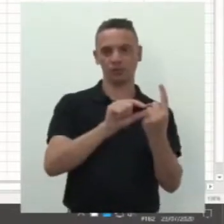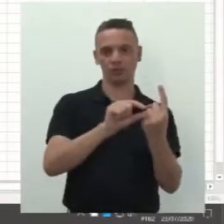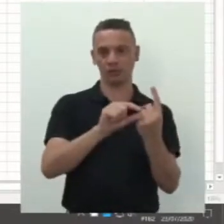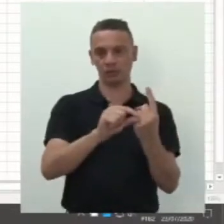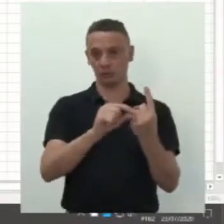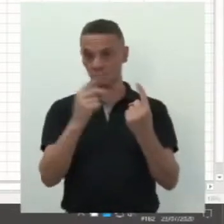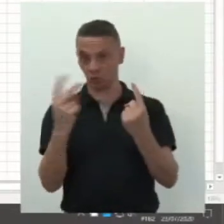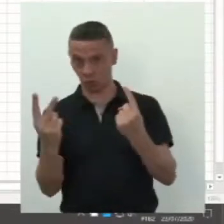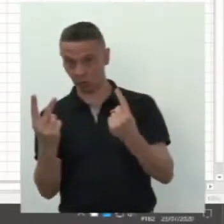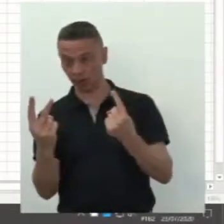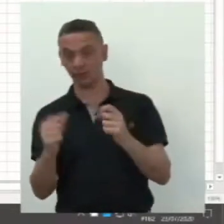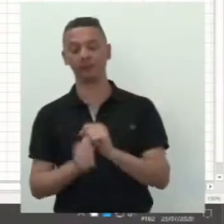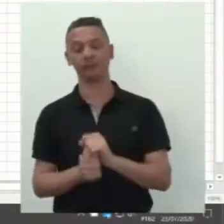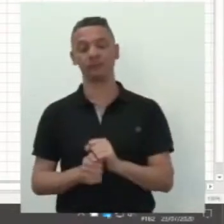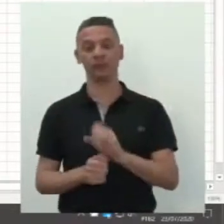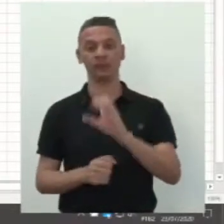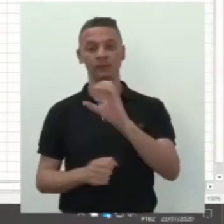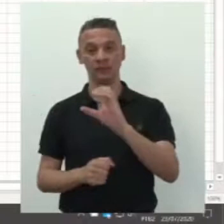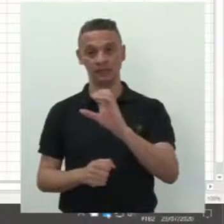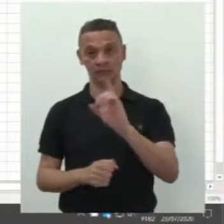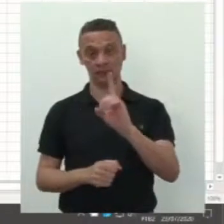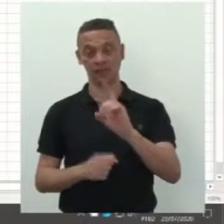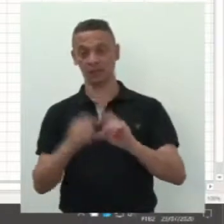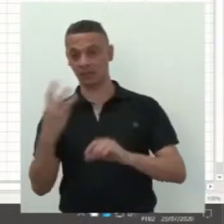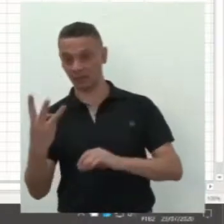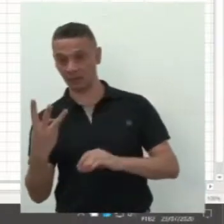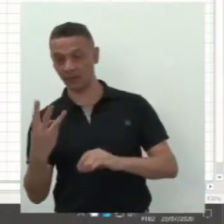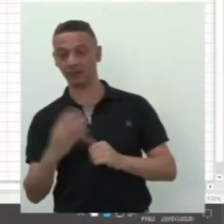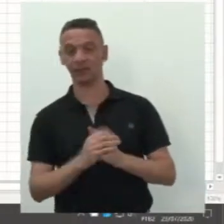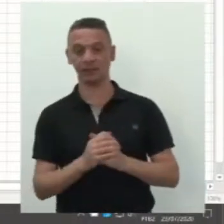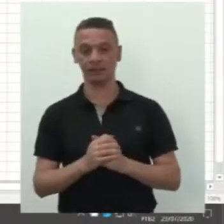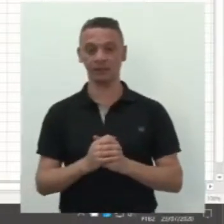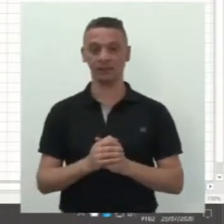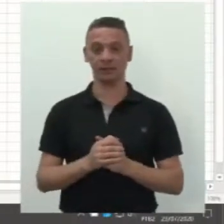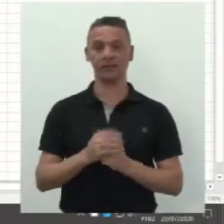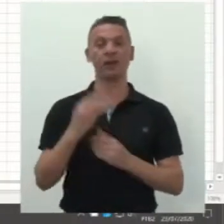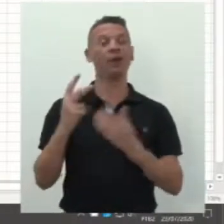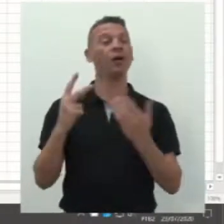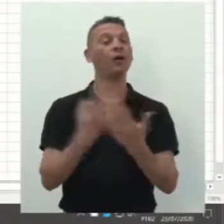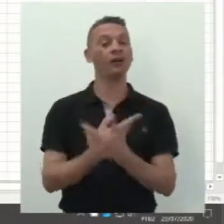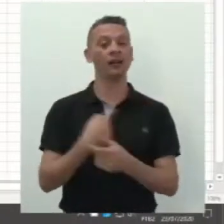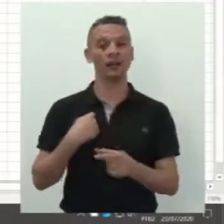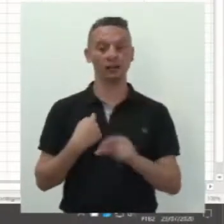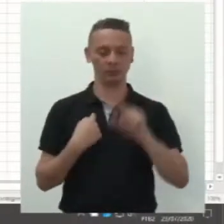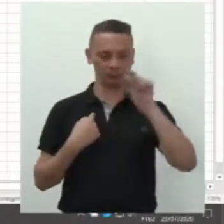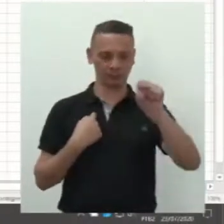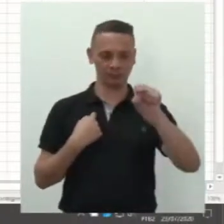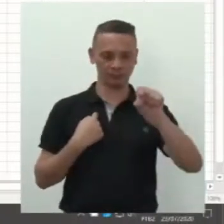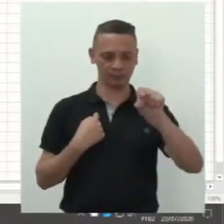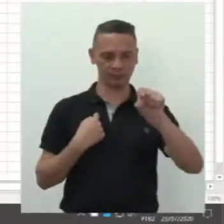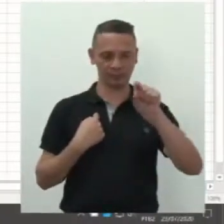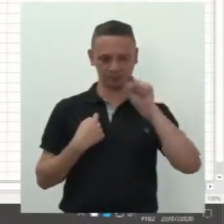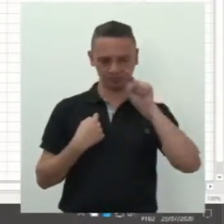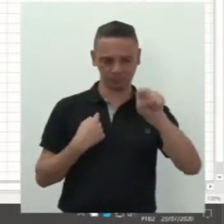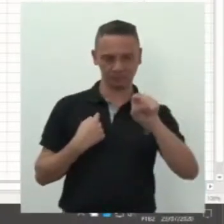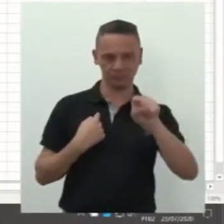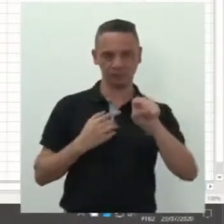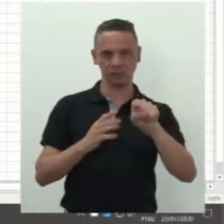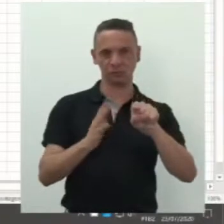linha 1, número 2, coluna D, linha 1, número 3. Se eu selecionar esses três aqui,